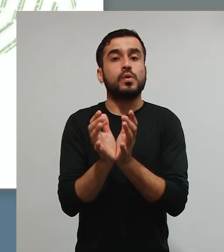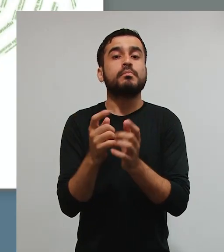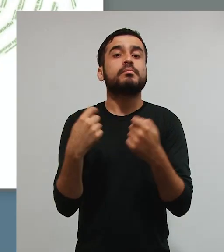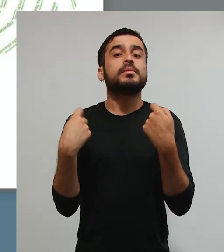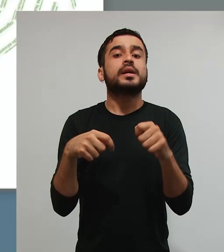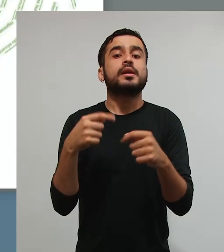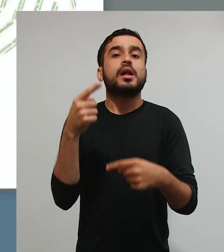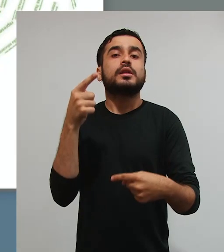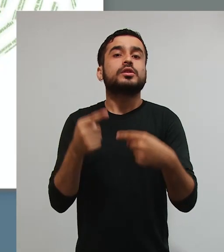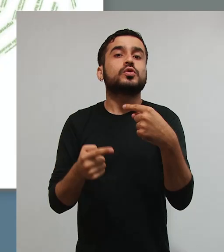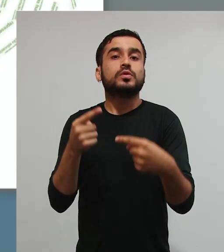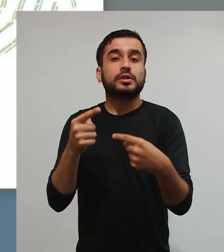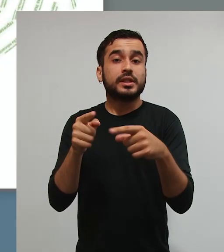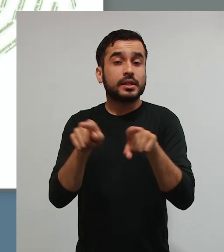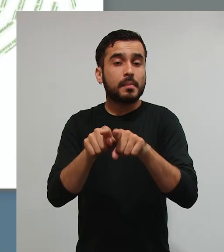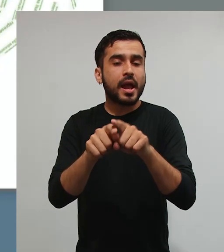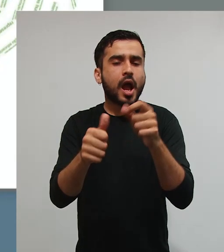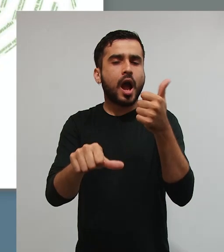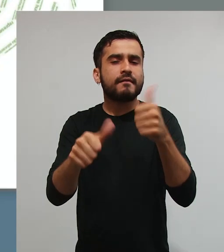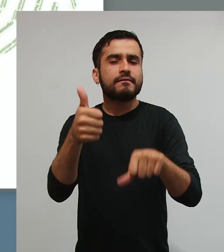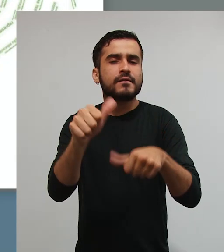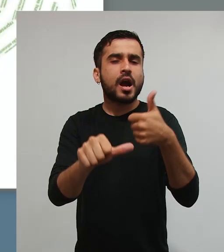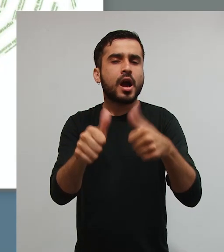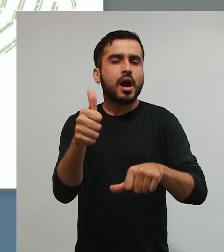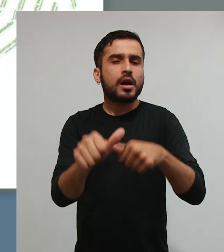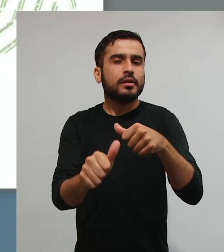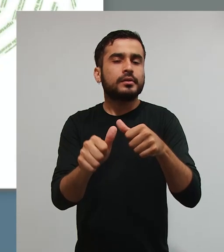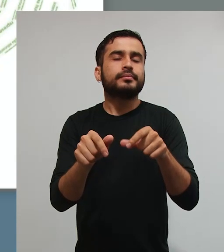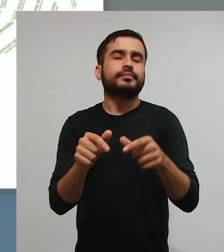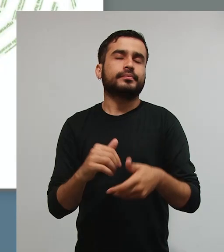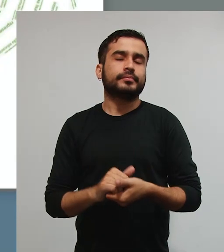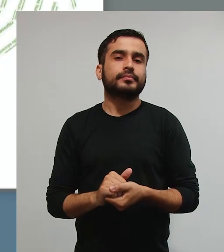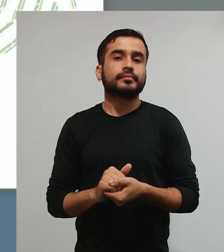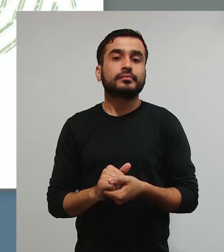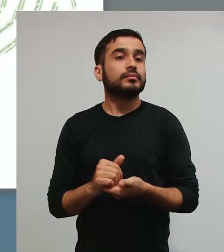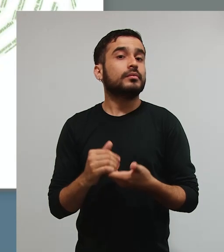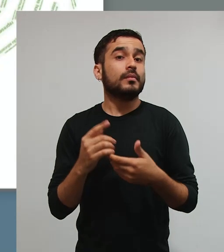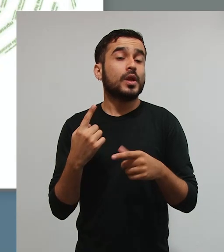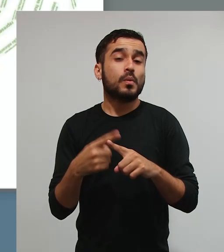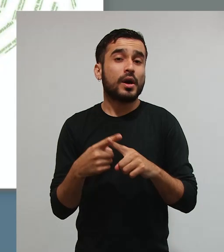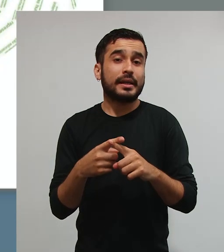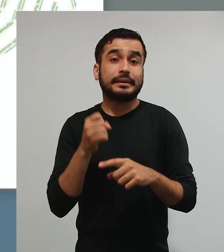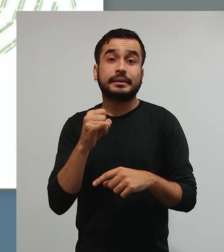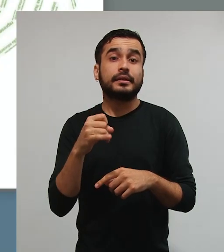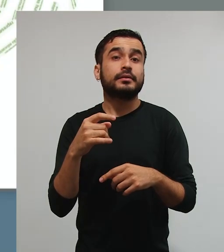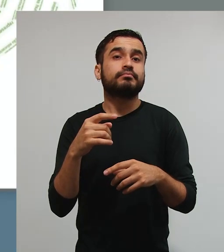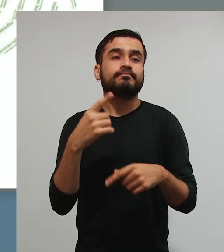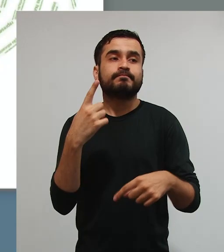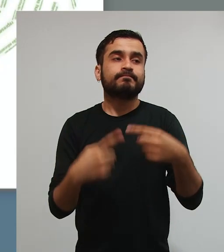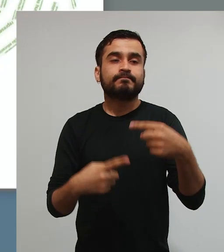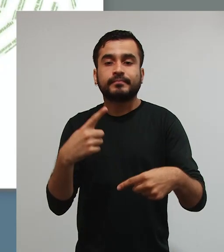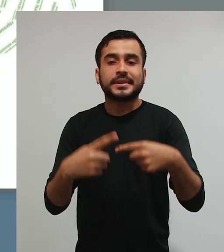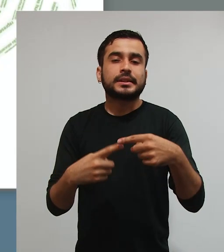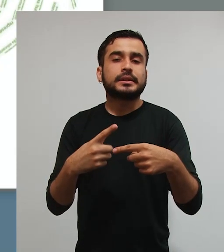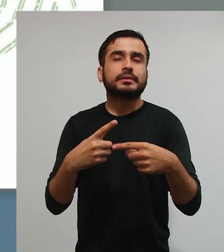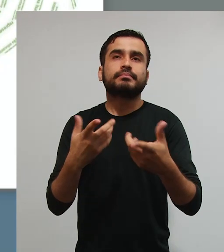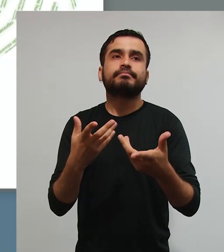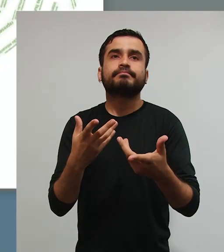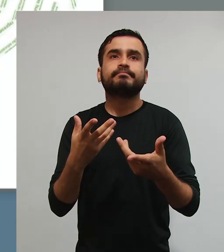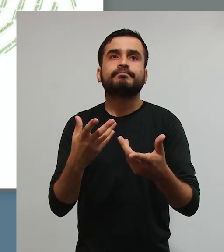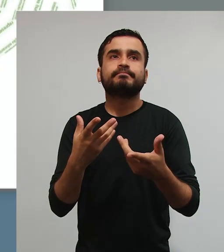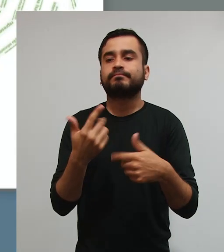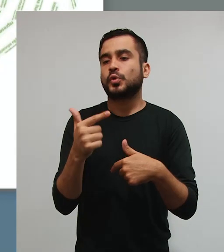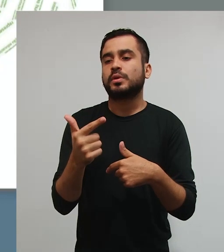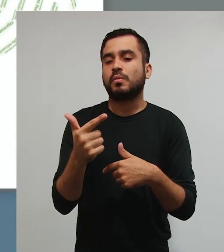uma discussão e uma avaliação. E encerrar com encaminhamentos. Porque senão a discussão sempre fica... sem